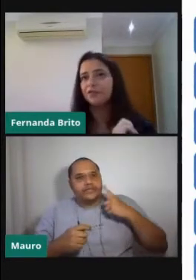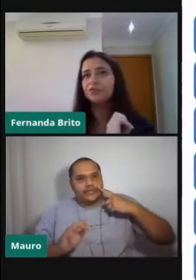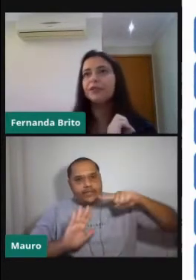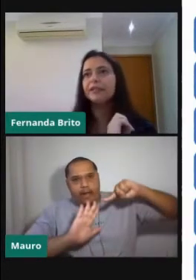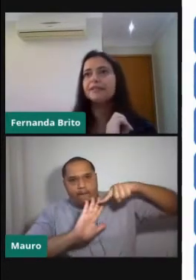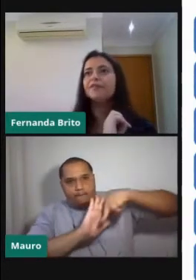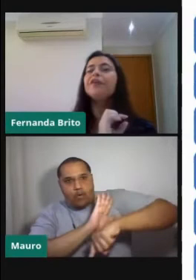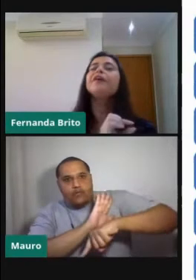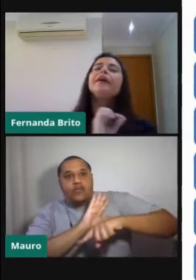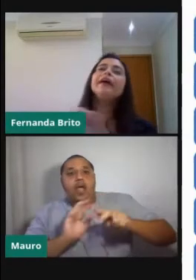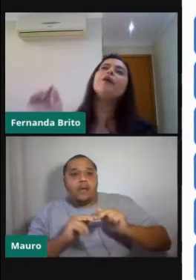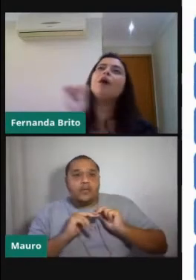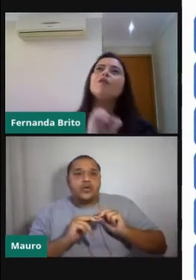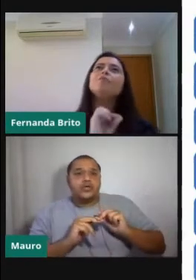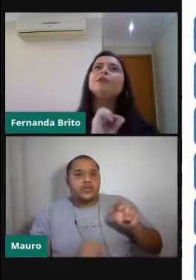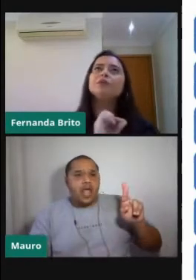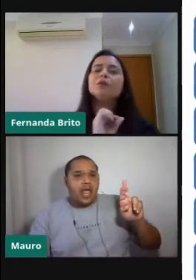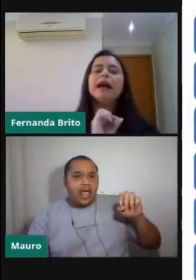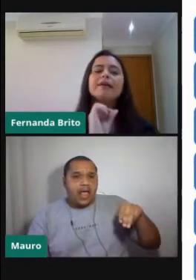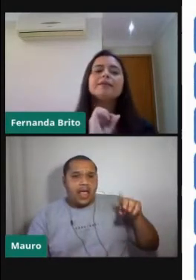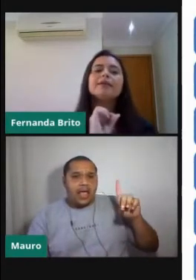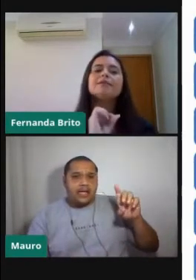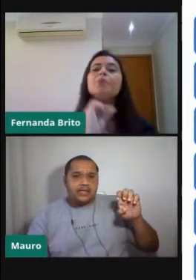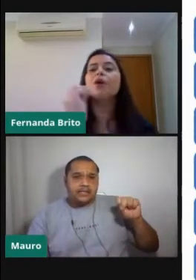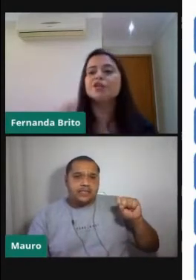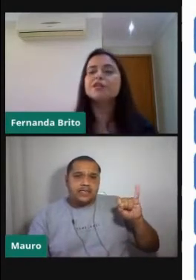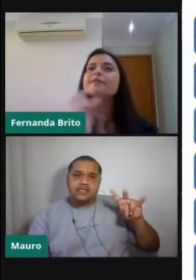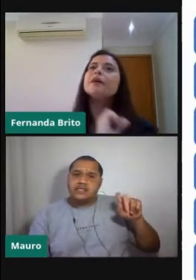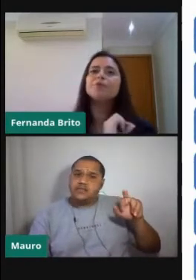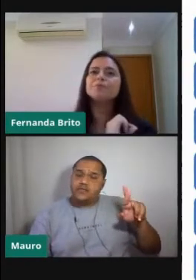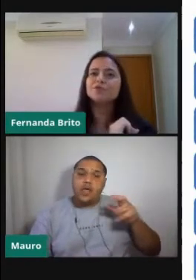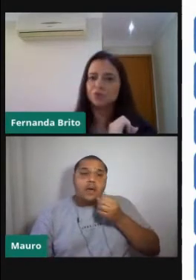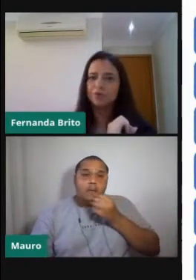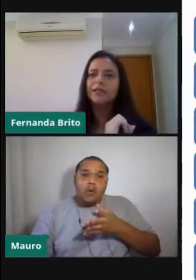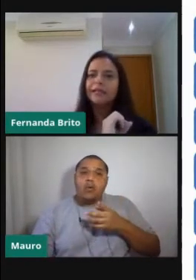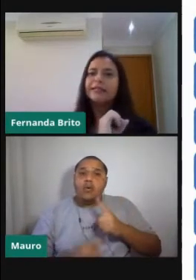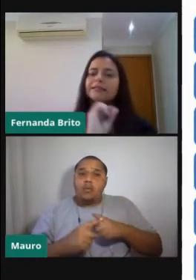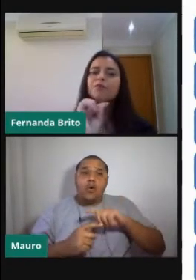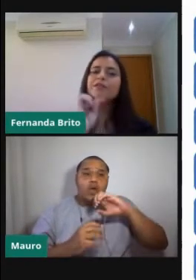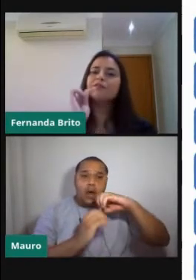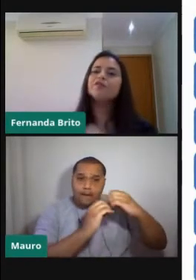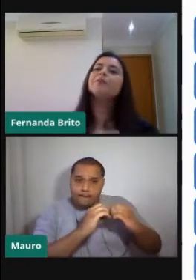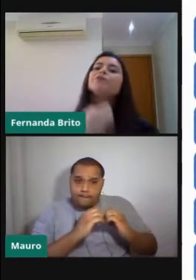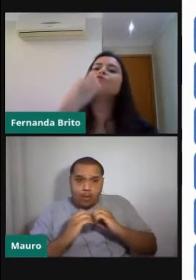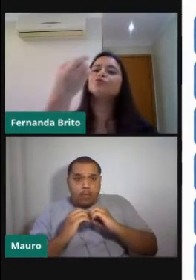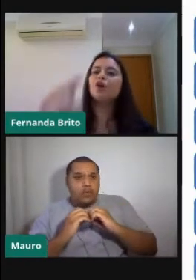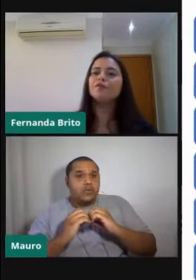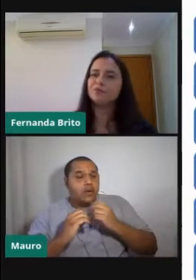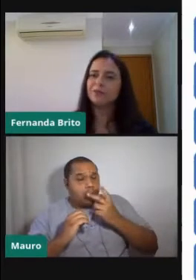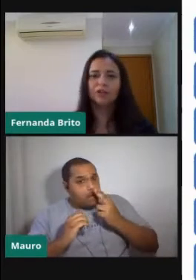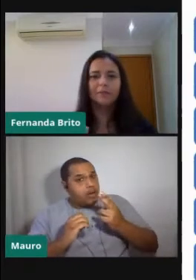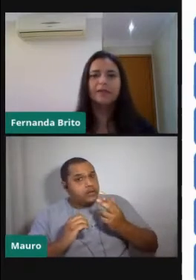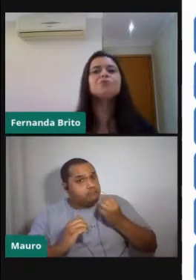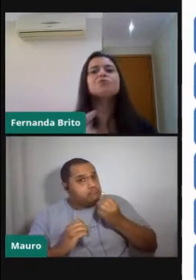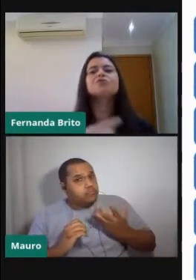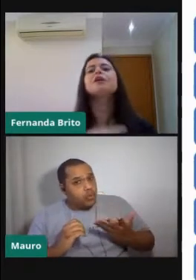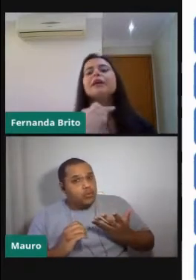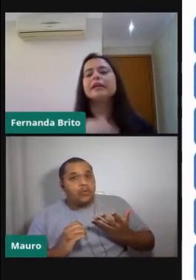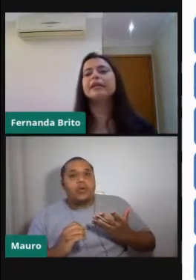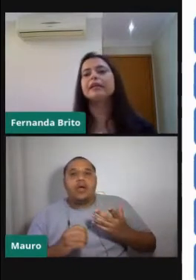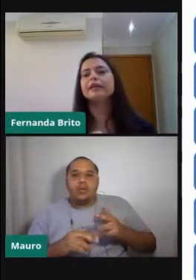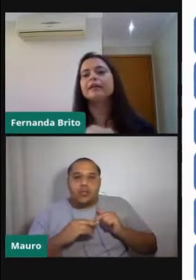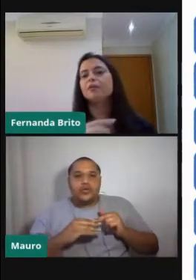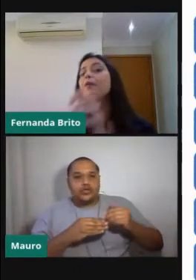maior benefício do Remdesivir é o alvo molecular, que ele mostra ser promissor. Então, o desenvolvimento de novos